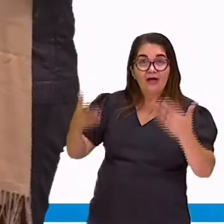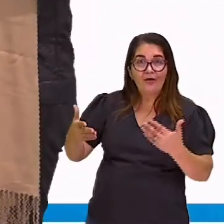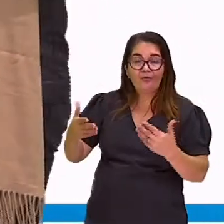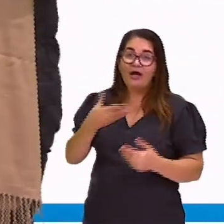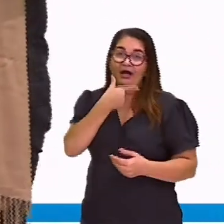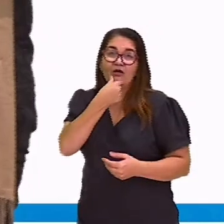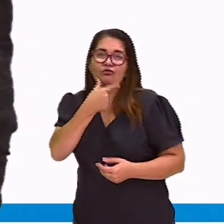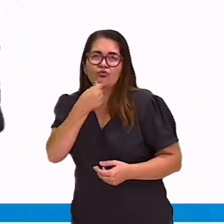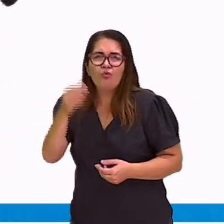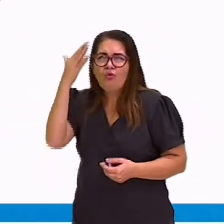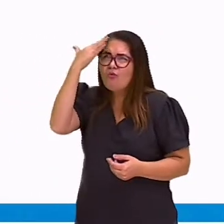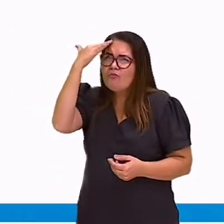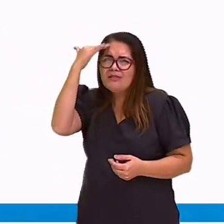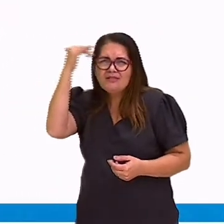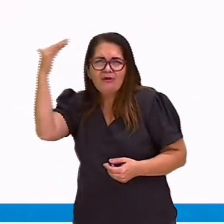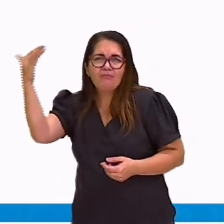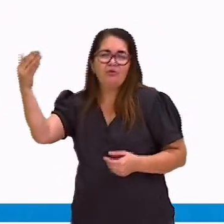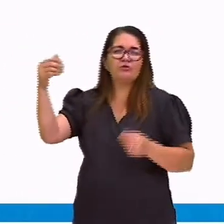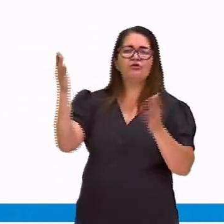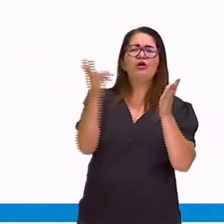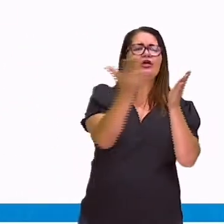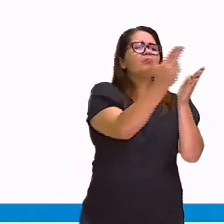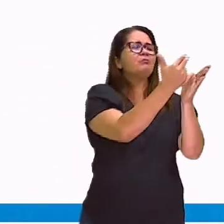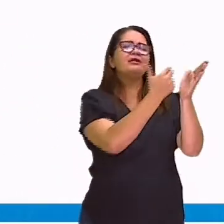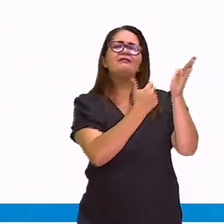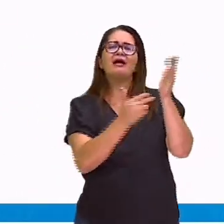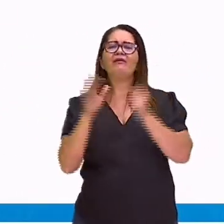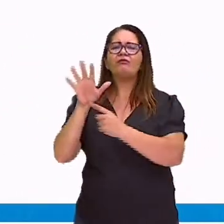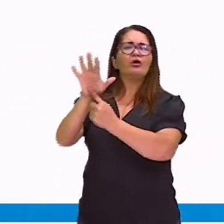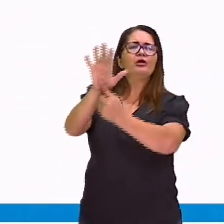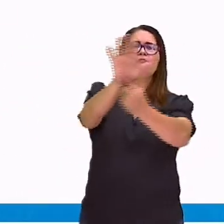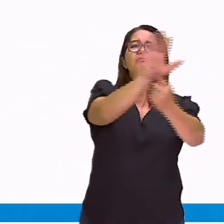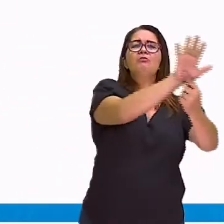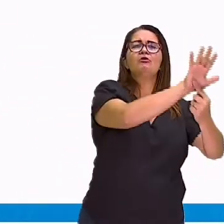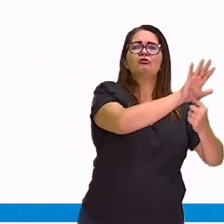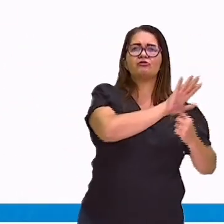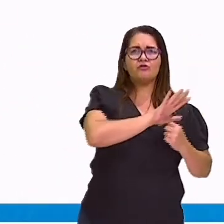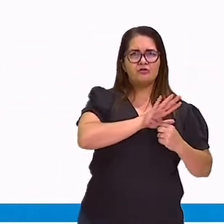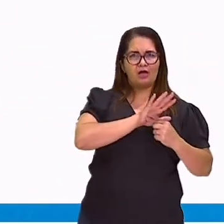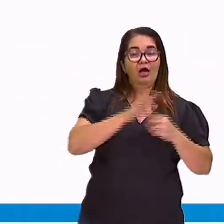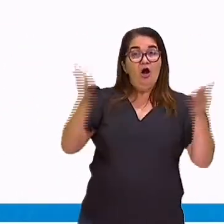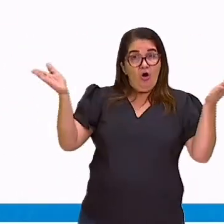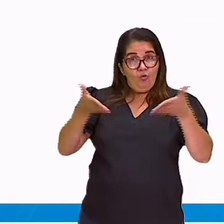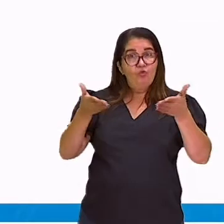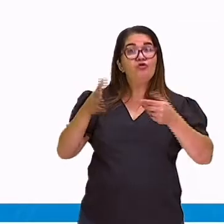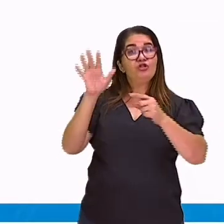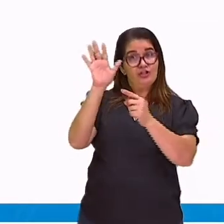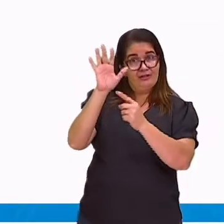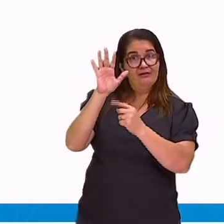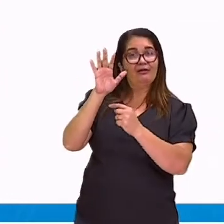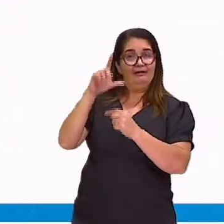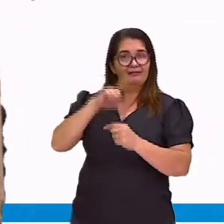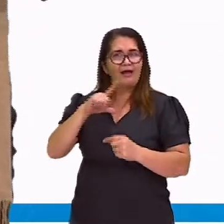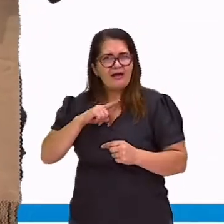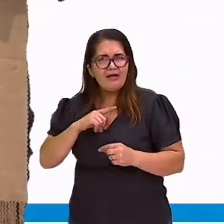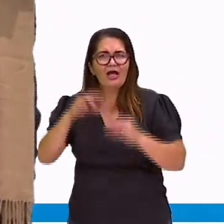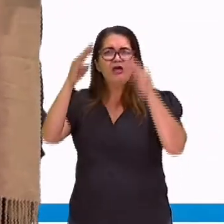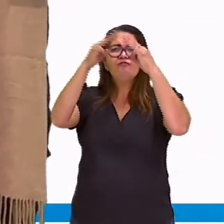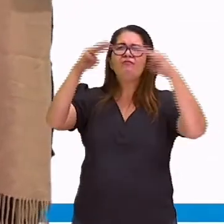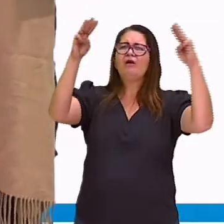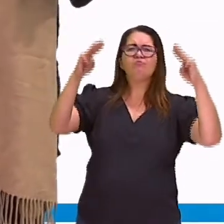foi... Essa conquista dos holandeses aqui no Nordeste propiciou a